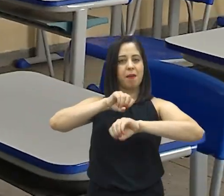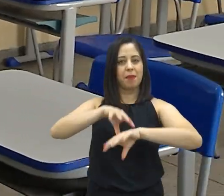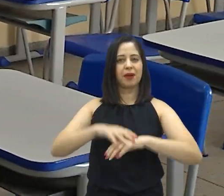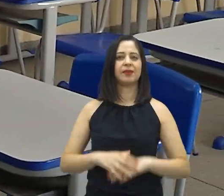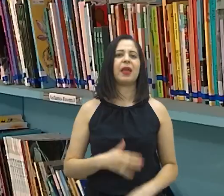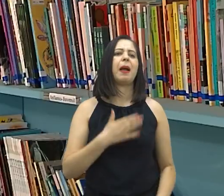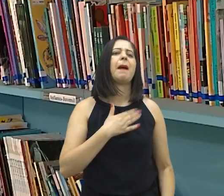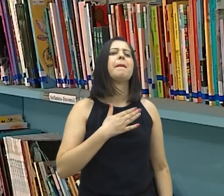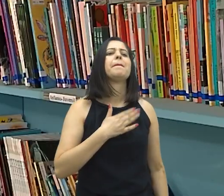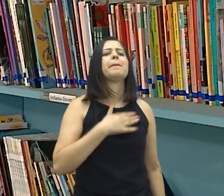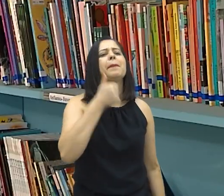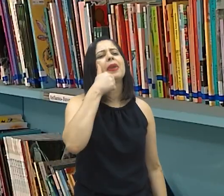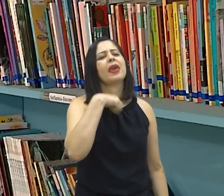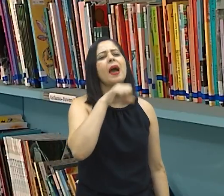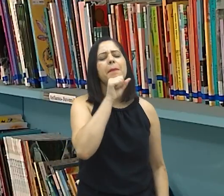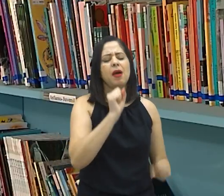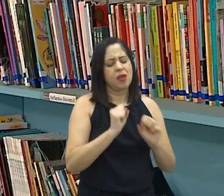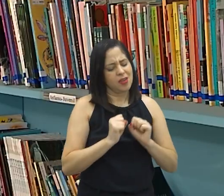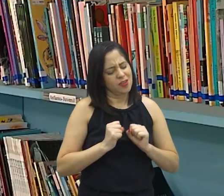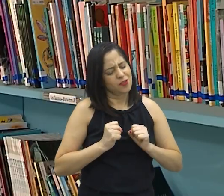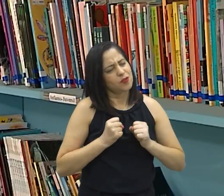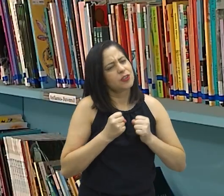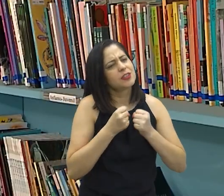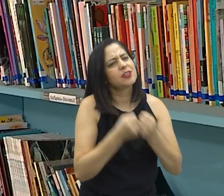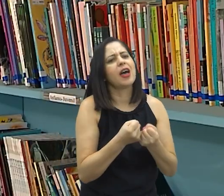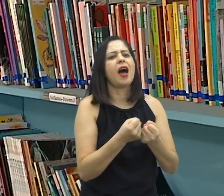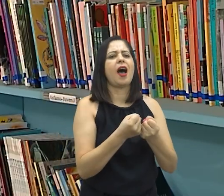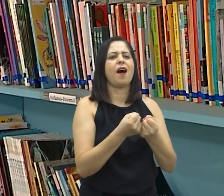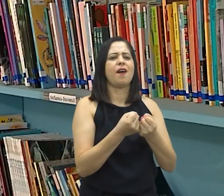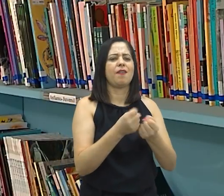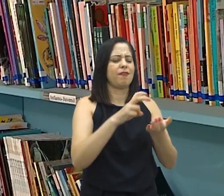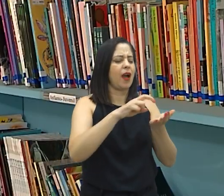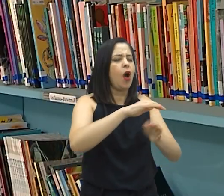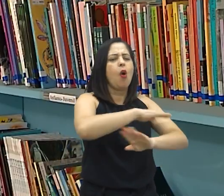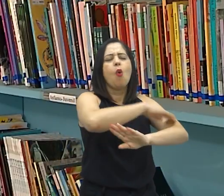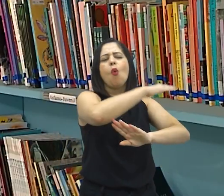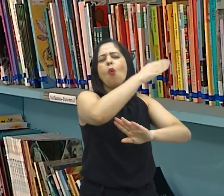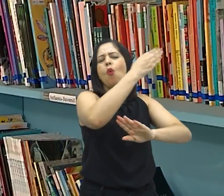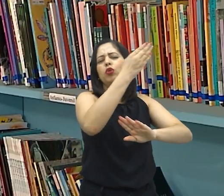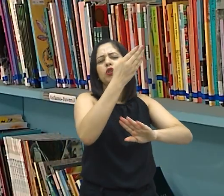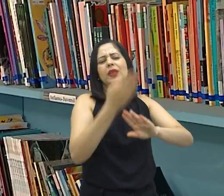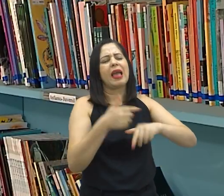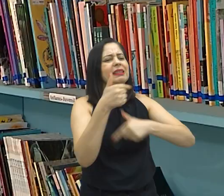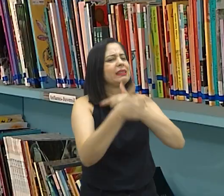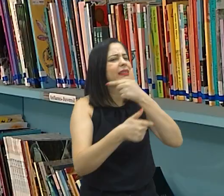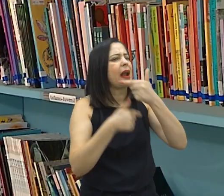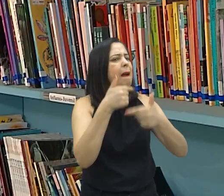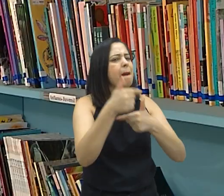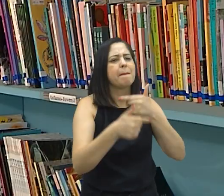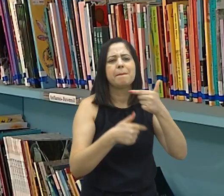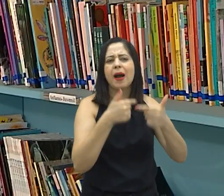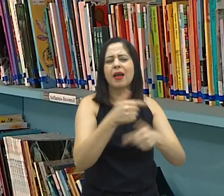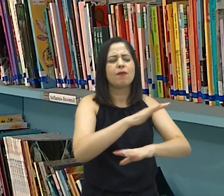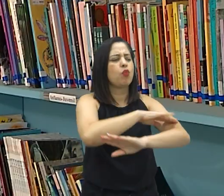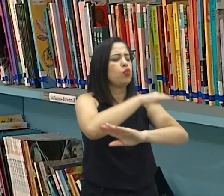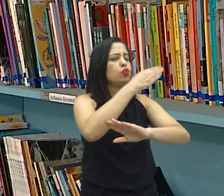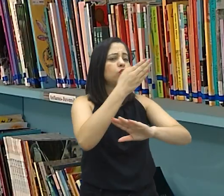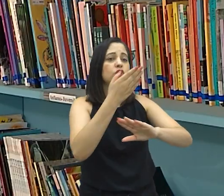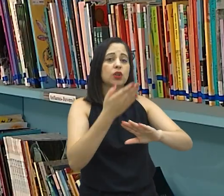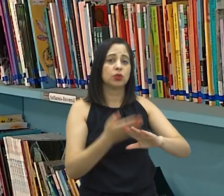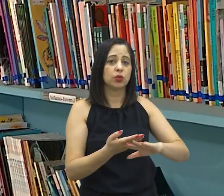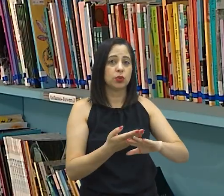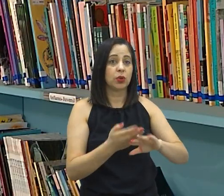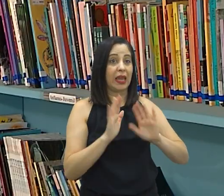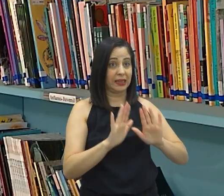saber. Minha mãe ela dedicava muito ao trabalho, né? Dedicava manhã, tarde e noite ao trabalho. Aqui ela dava aula os 3 períodos aqui no João